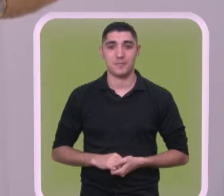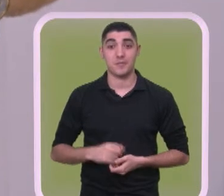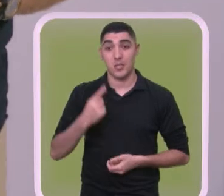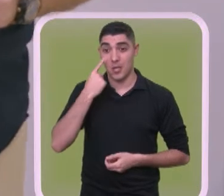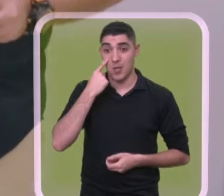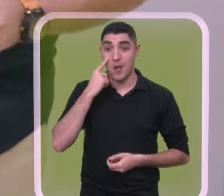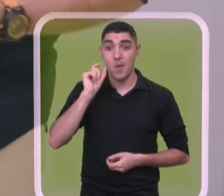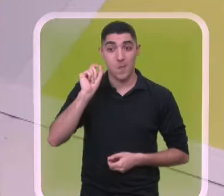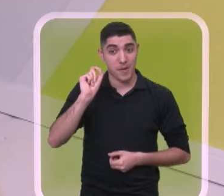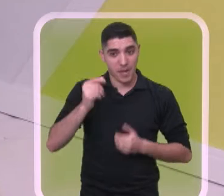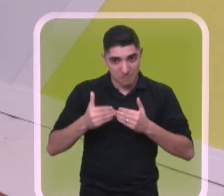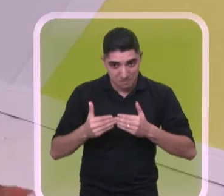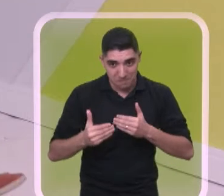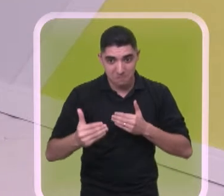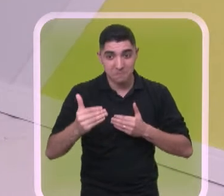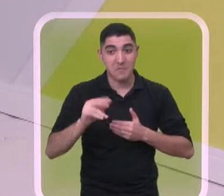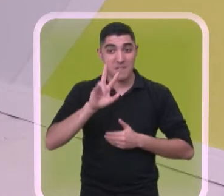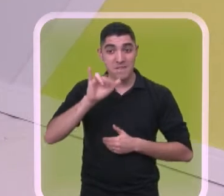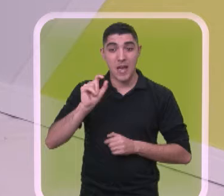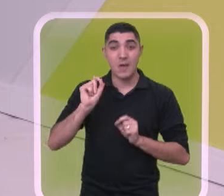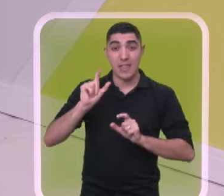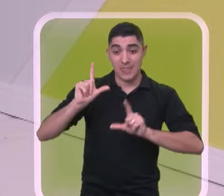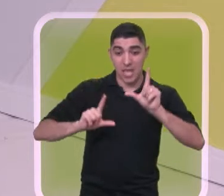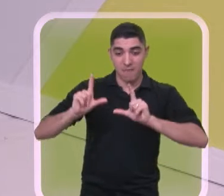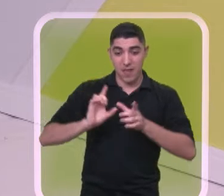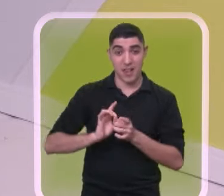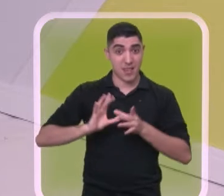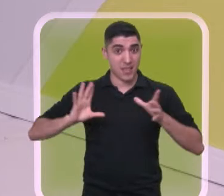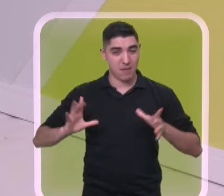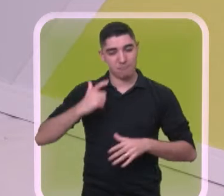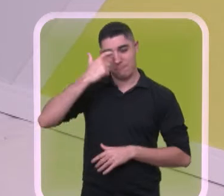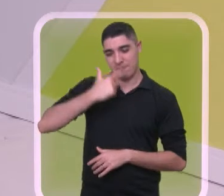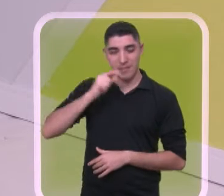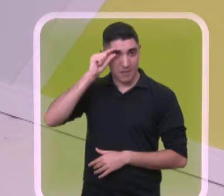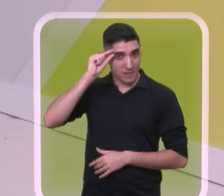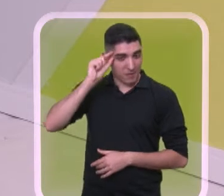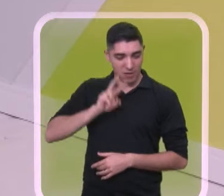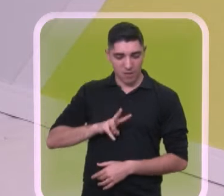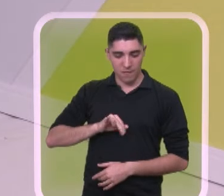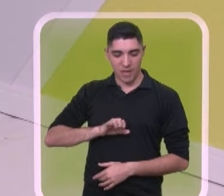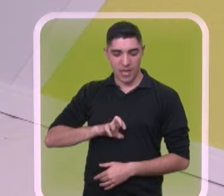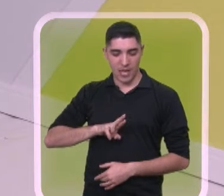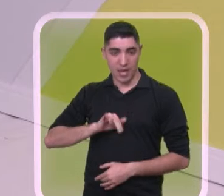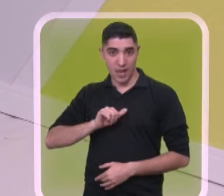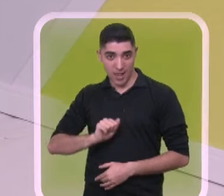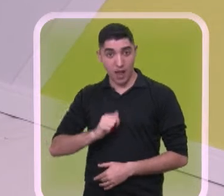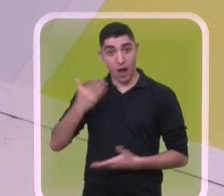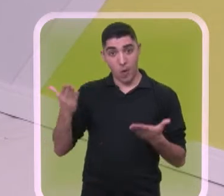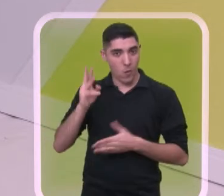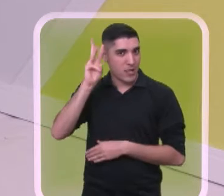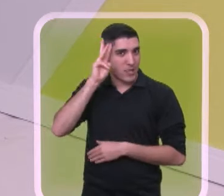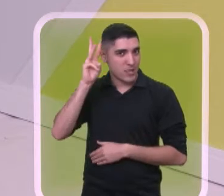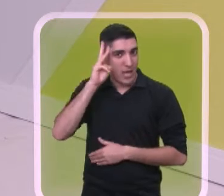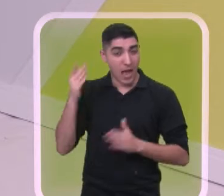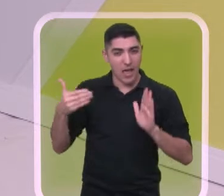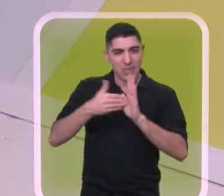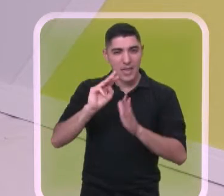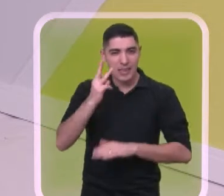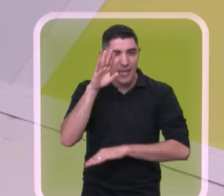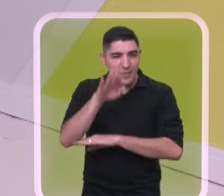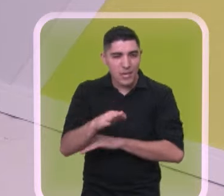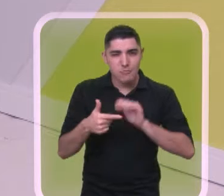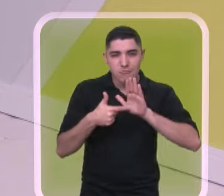youtube.com/câmarasjc. E olha, em breve em TV aberta, eu sou Vieira Júnior, vou com vocês nesta terça-feira até às 3 da